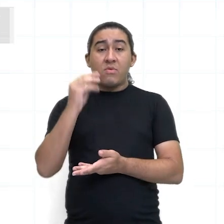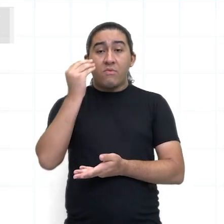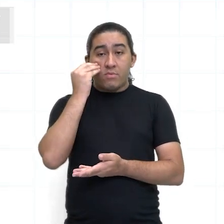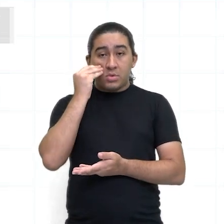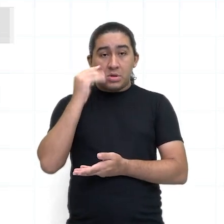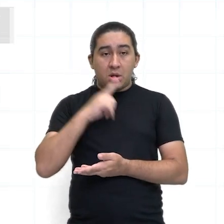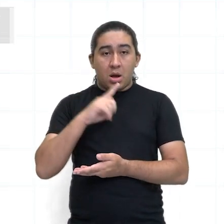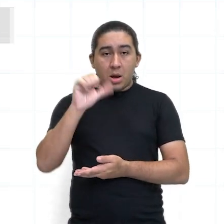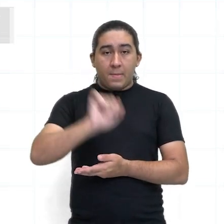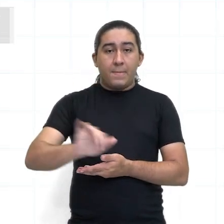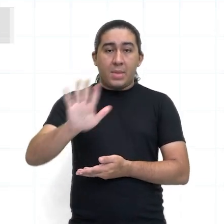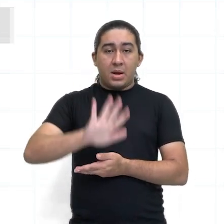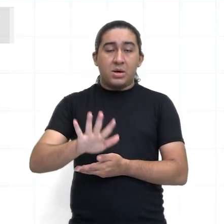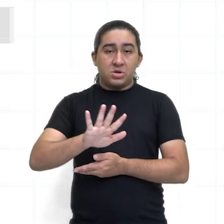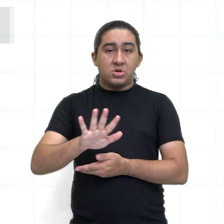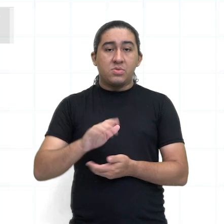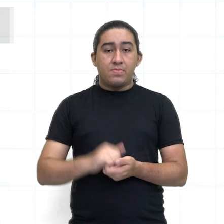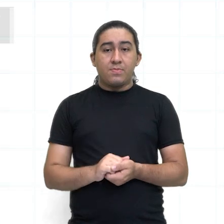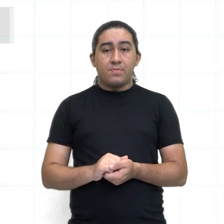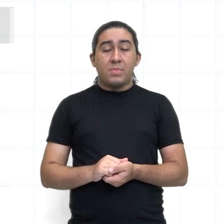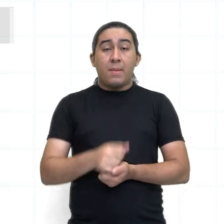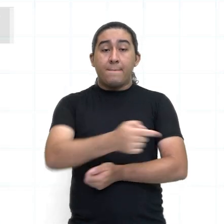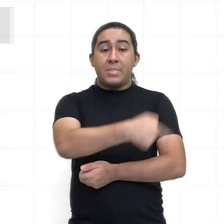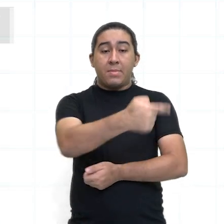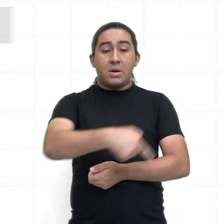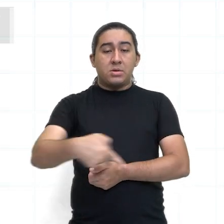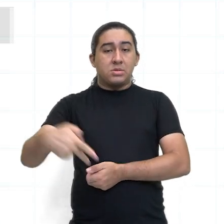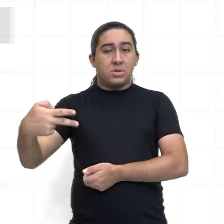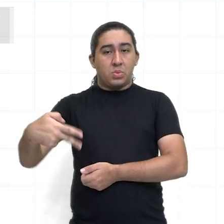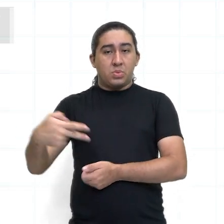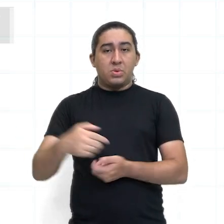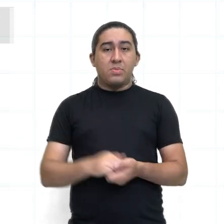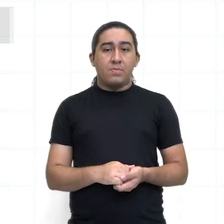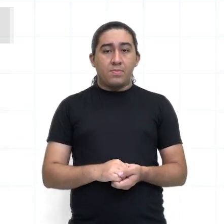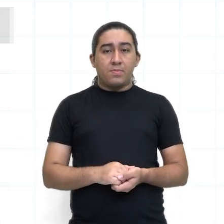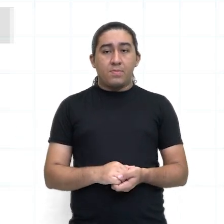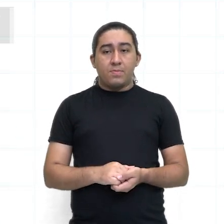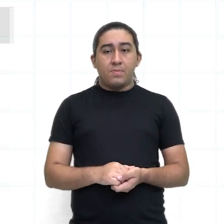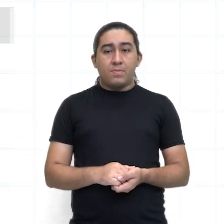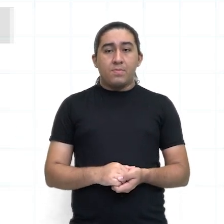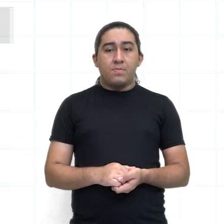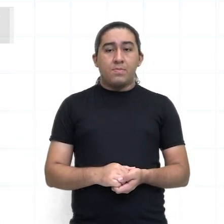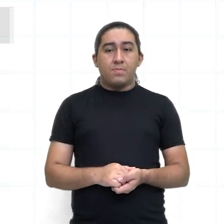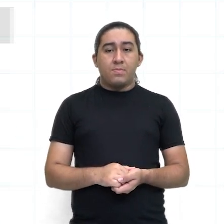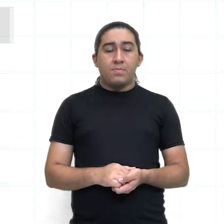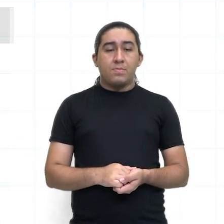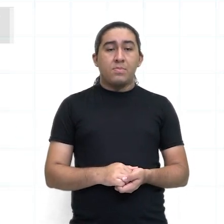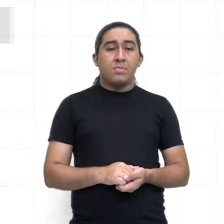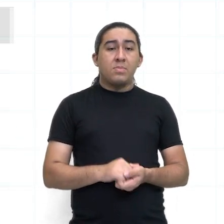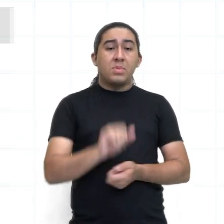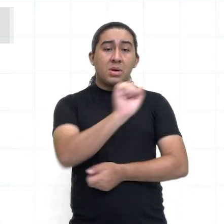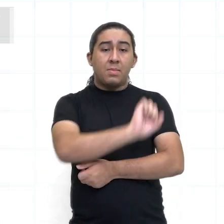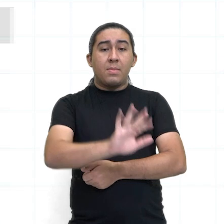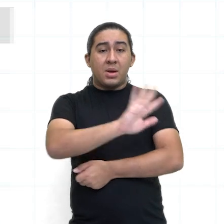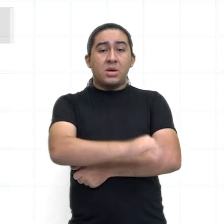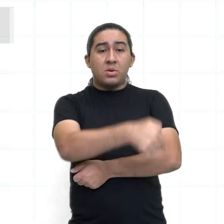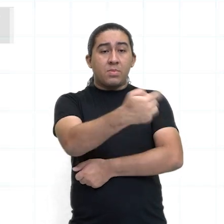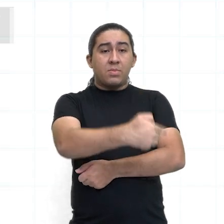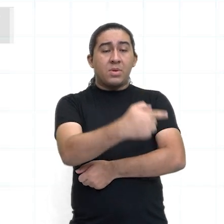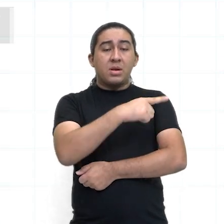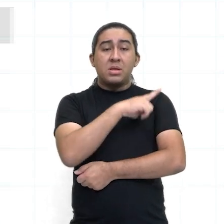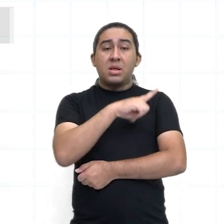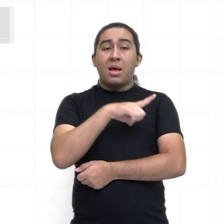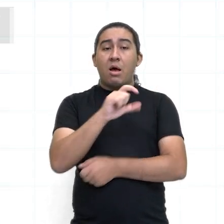duas imagens, tá? Na primeira imagem, essa que é meio acinzentada, que tem a foto de